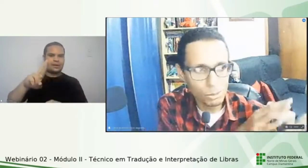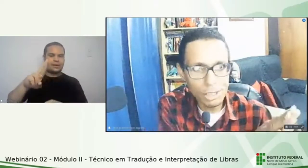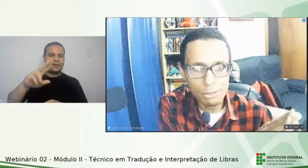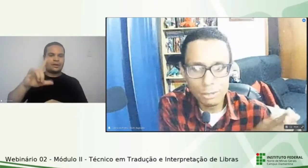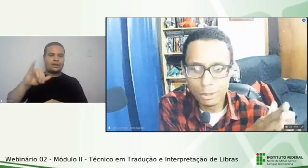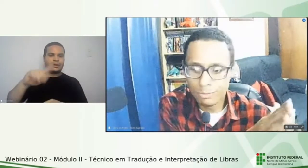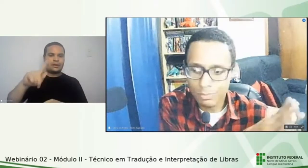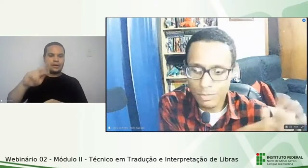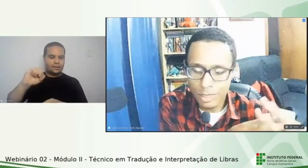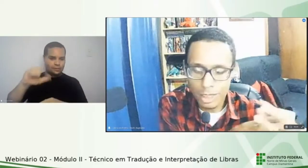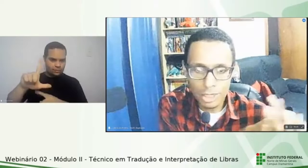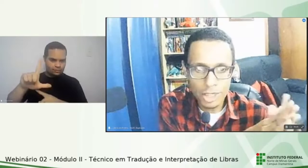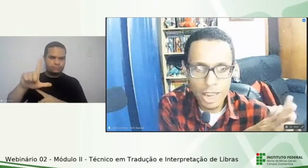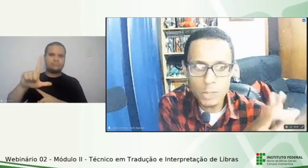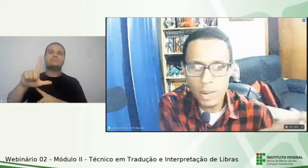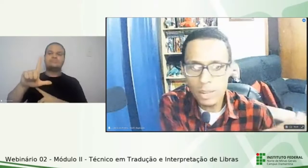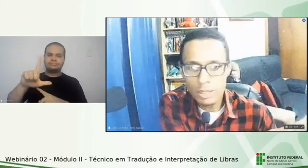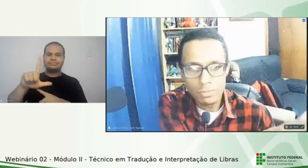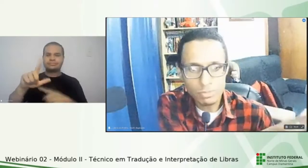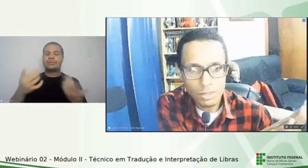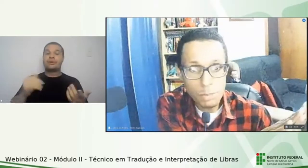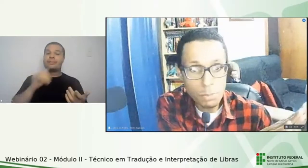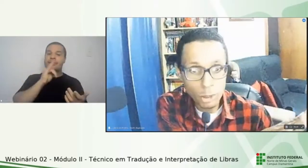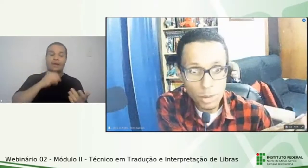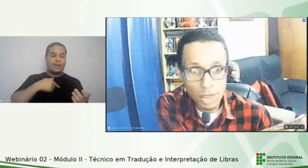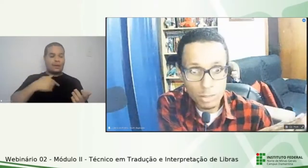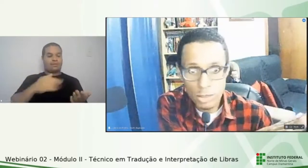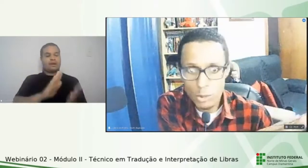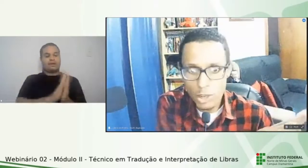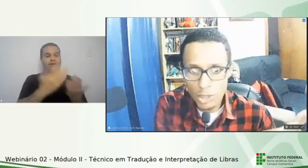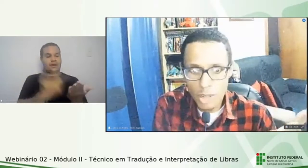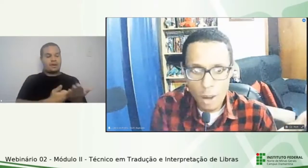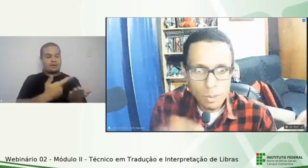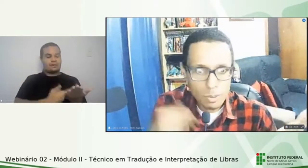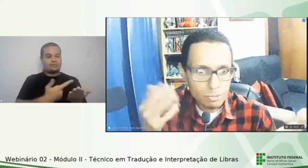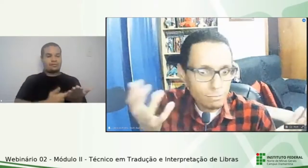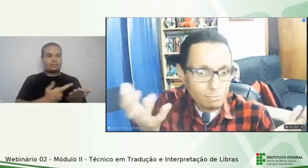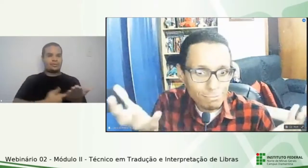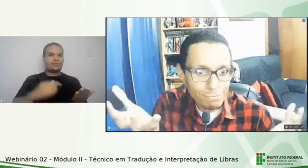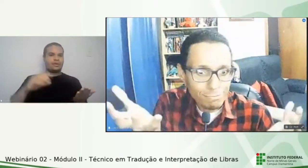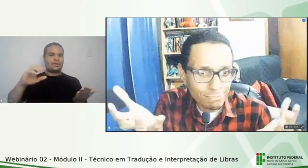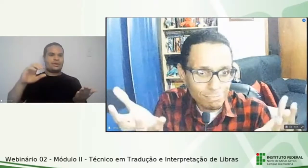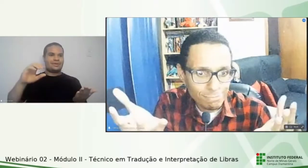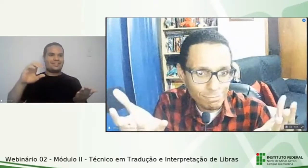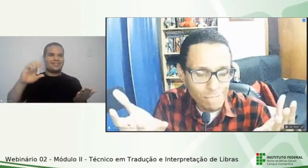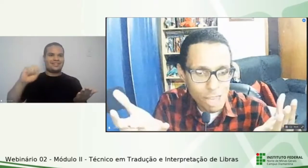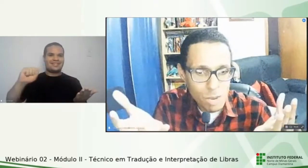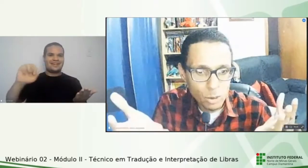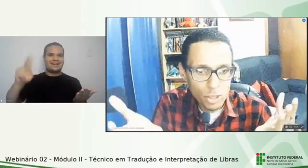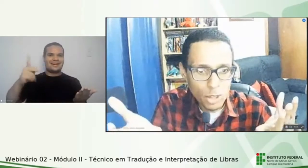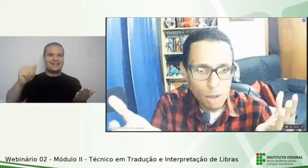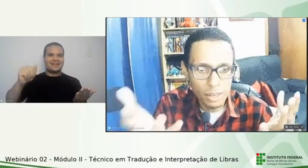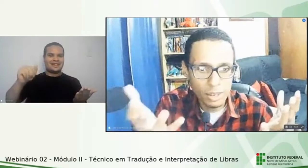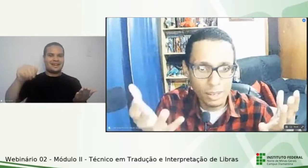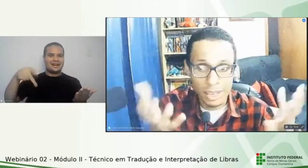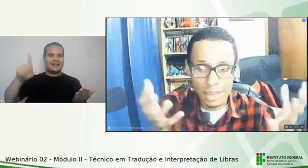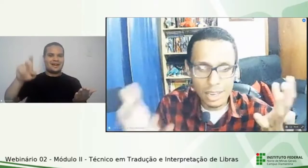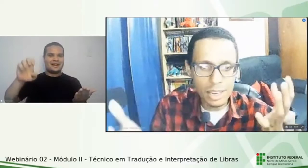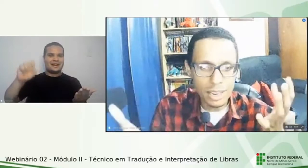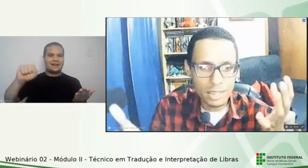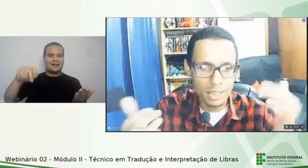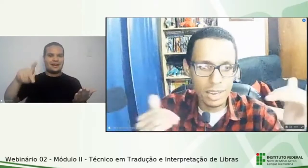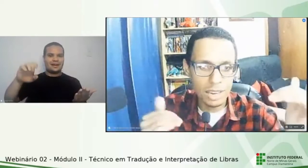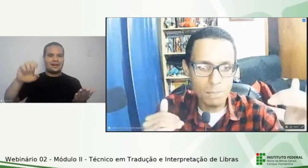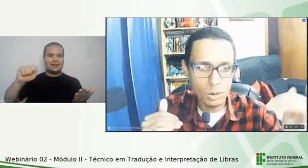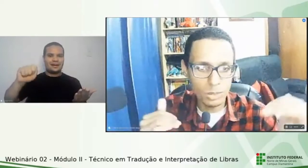um livro, né, de Shakespeare em português, mas o original é em outro idioma. Tem ele em